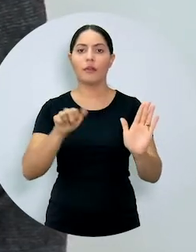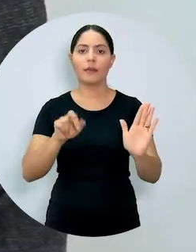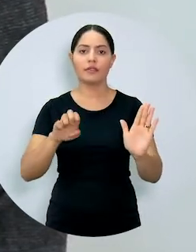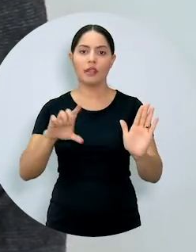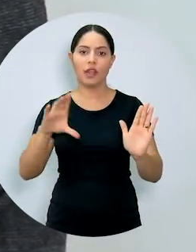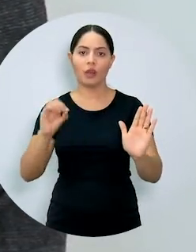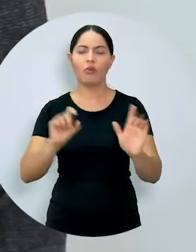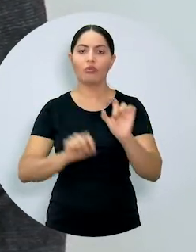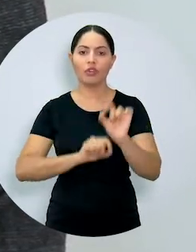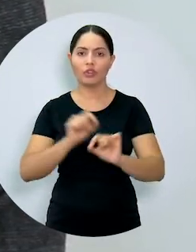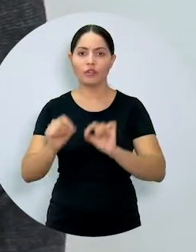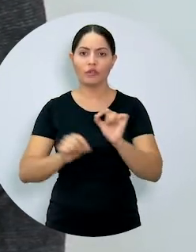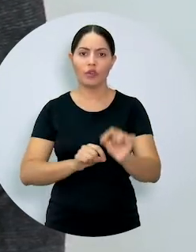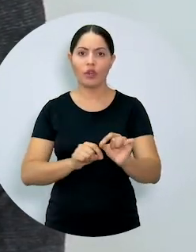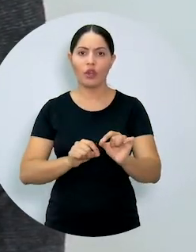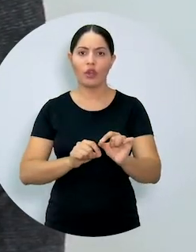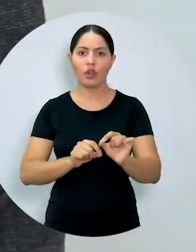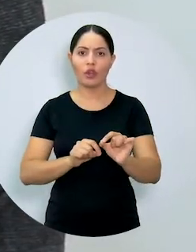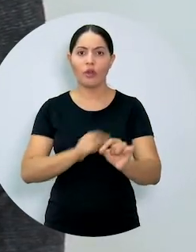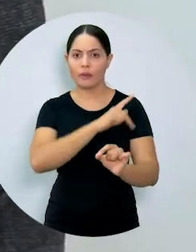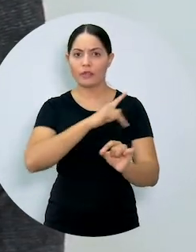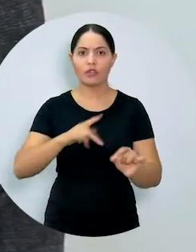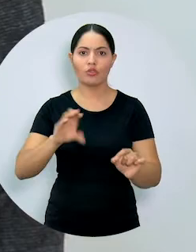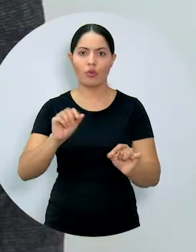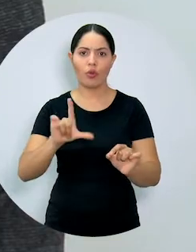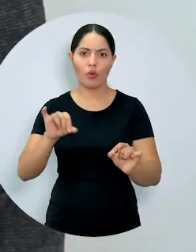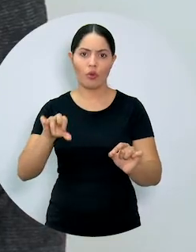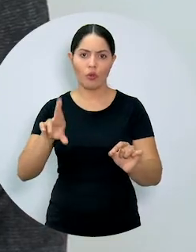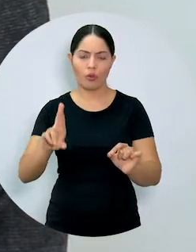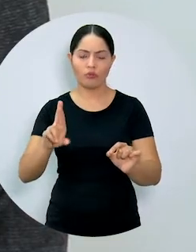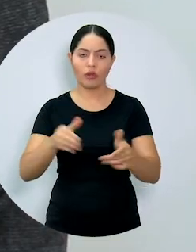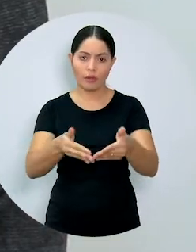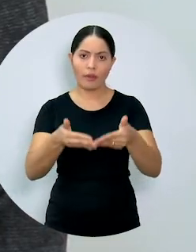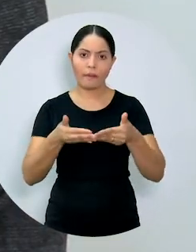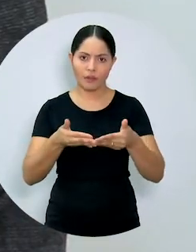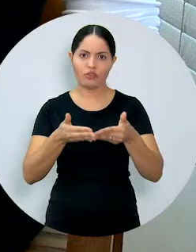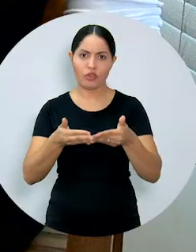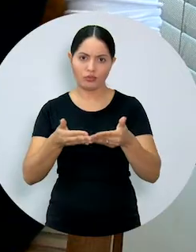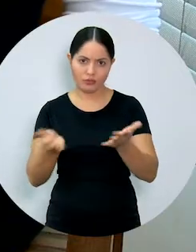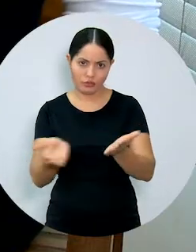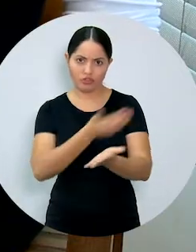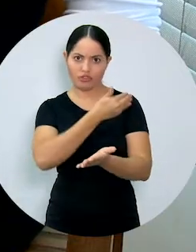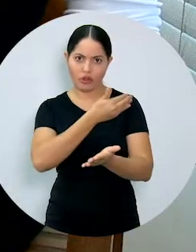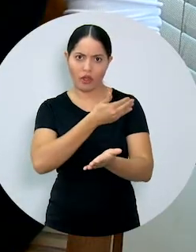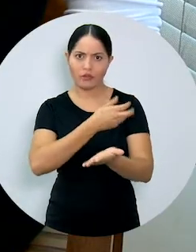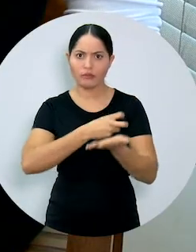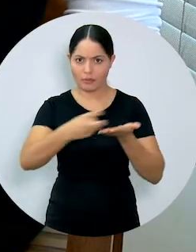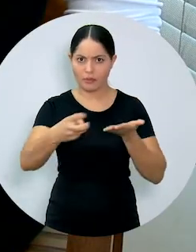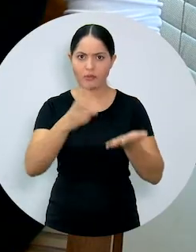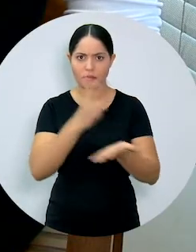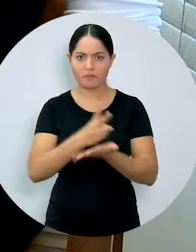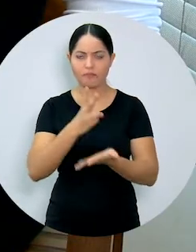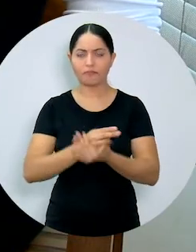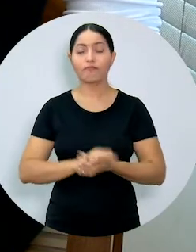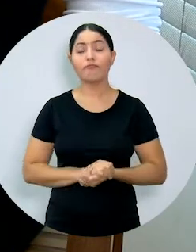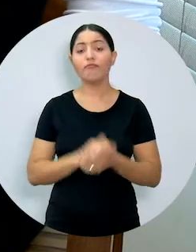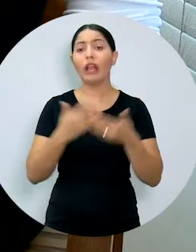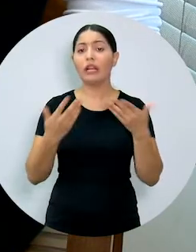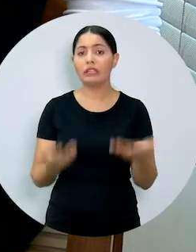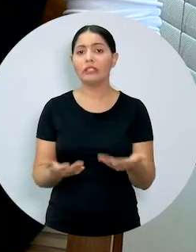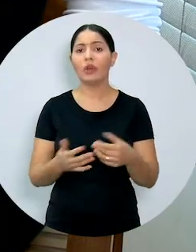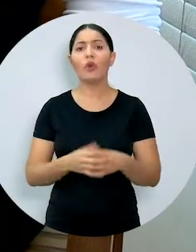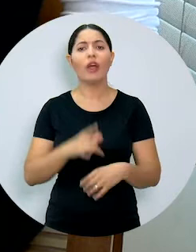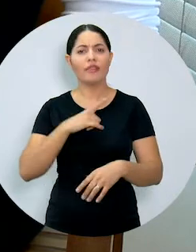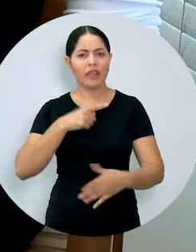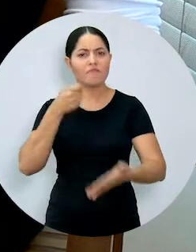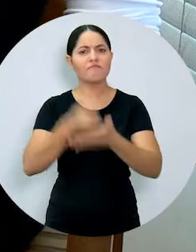do impeachment do presidente Collor. Não é? Então, a Ordem dos Advogados tem uma luta muito grande em favor